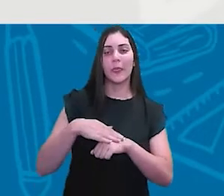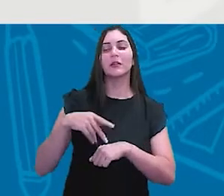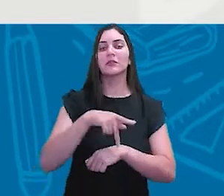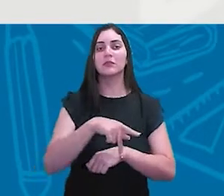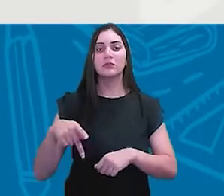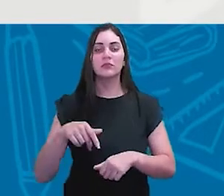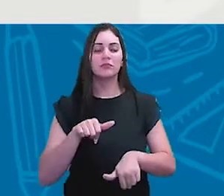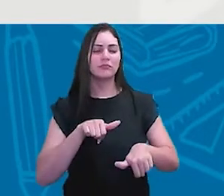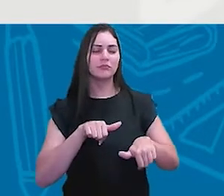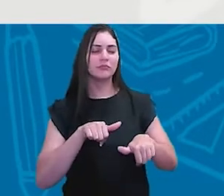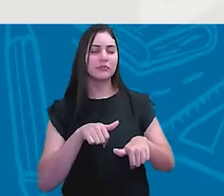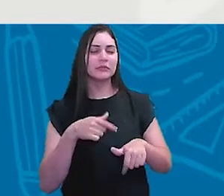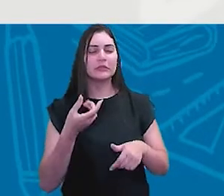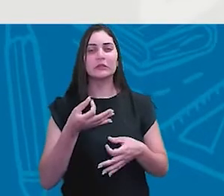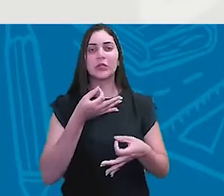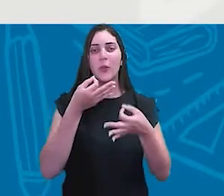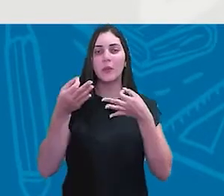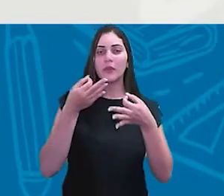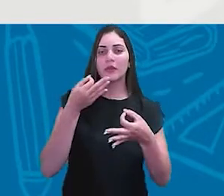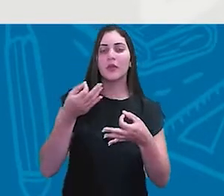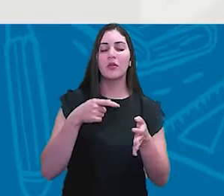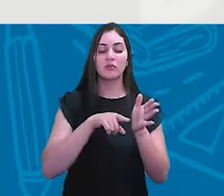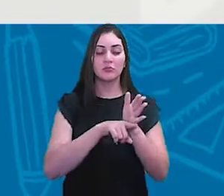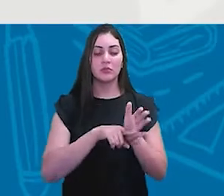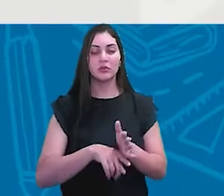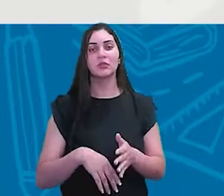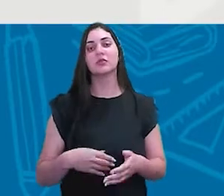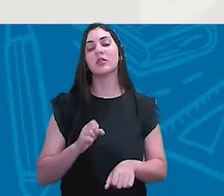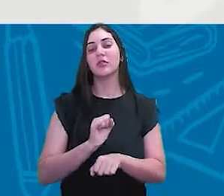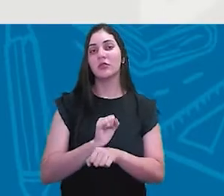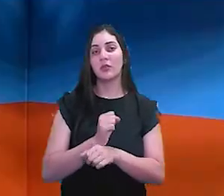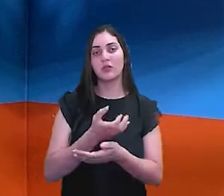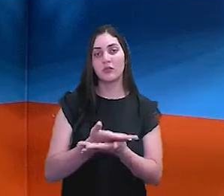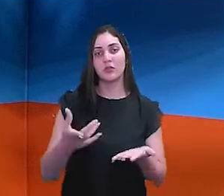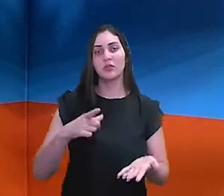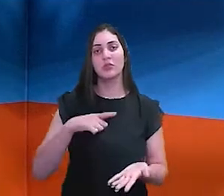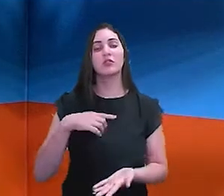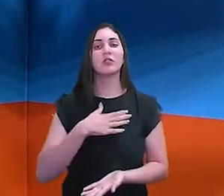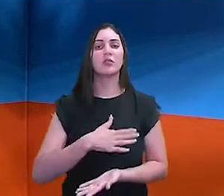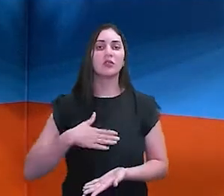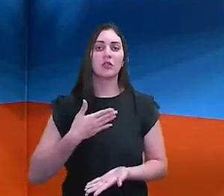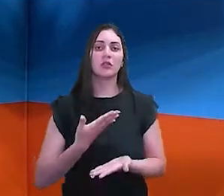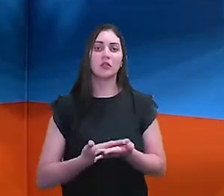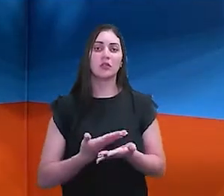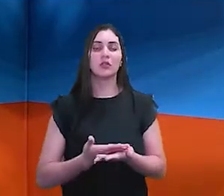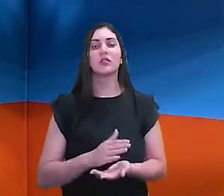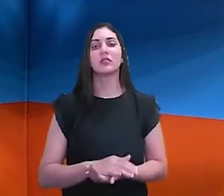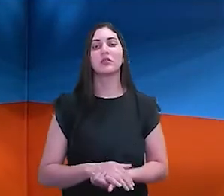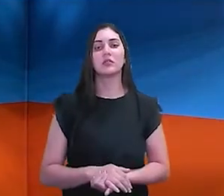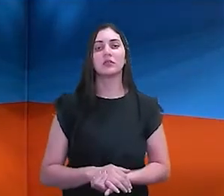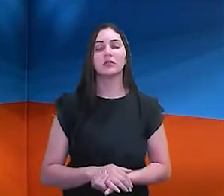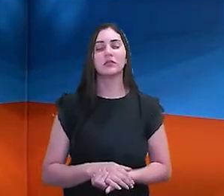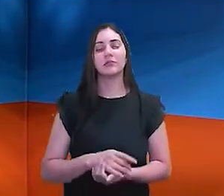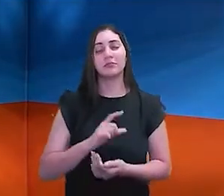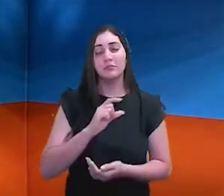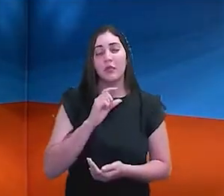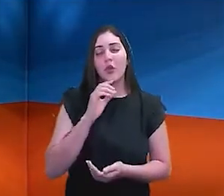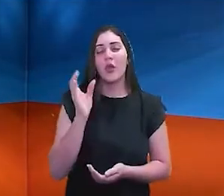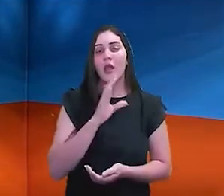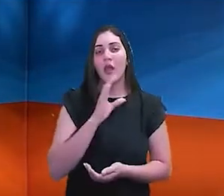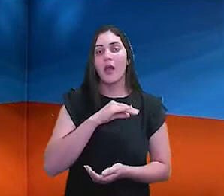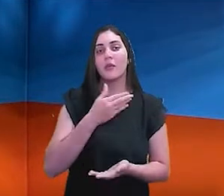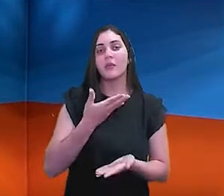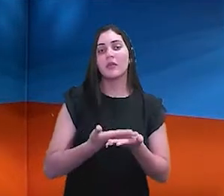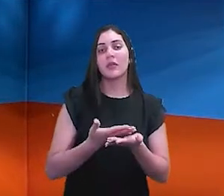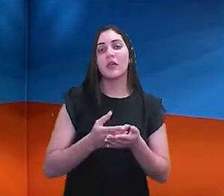ideia lá, dê uma pesquisadinha, né, e eu espero que vocês tenham gostado dessa aula, né, foi um pouco mais rápida, é uma aula